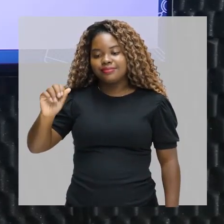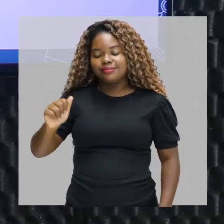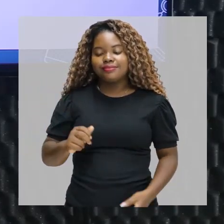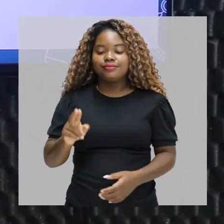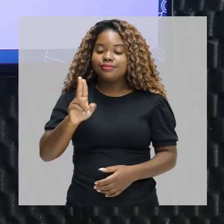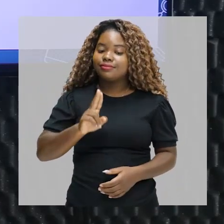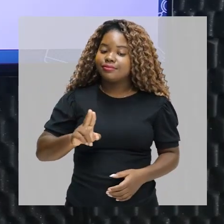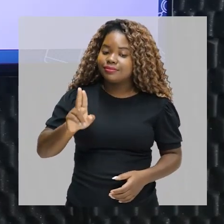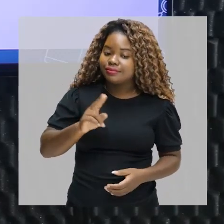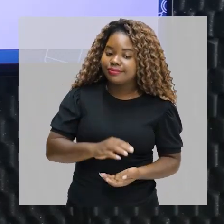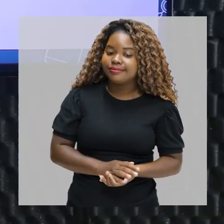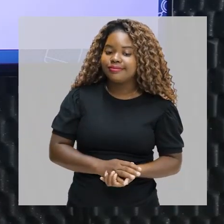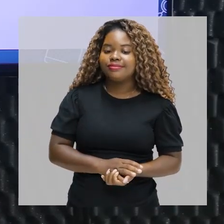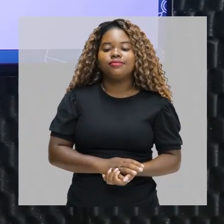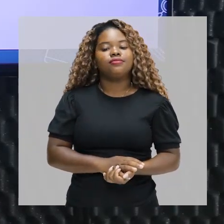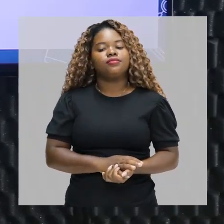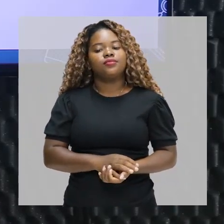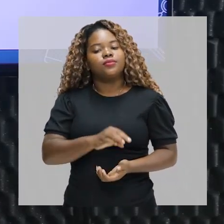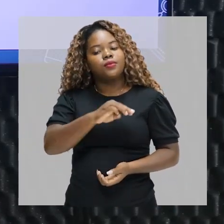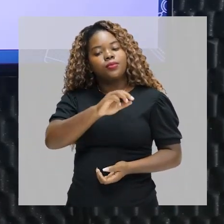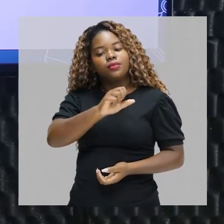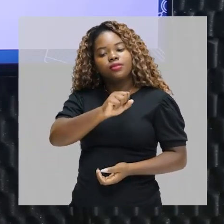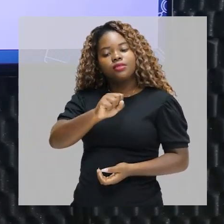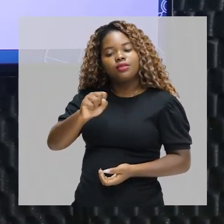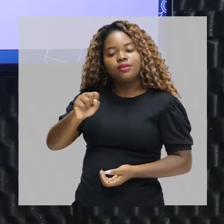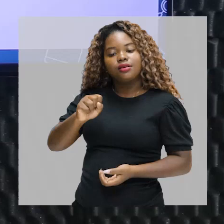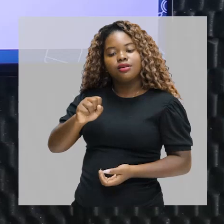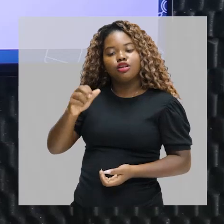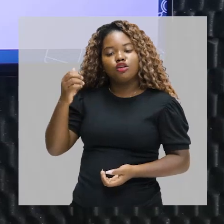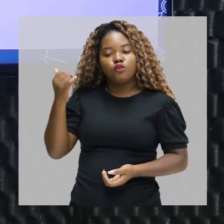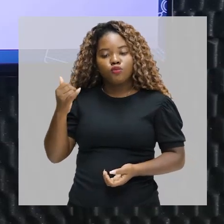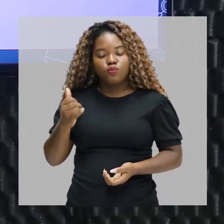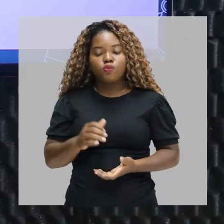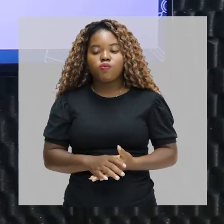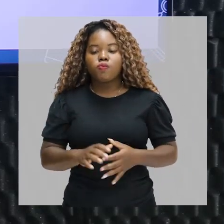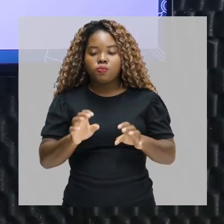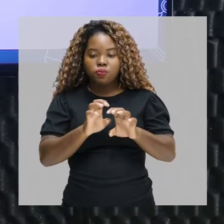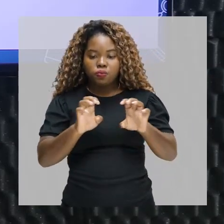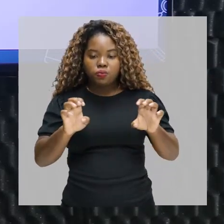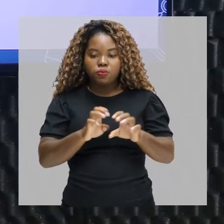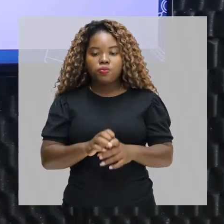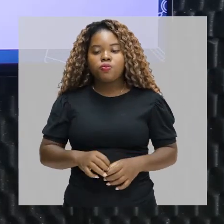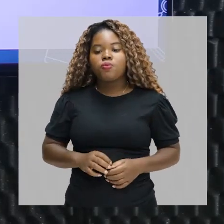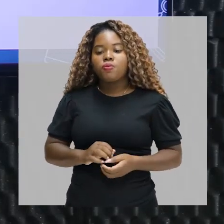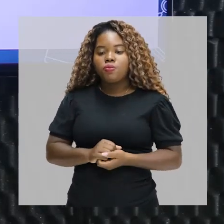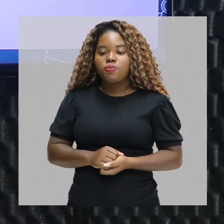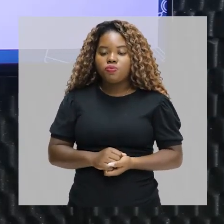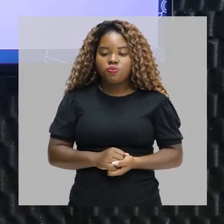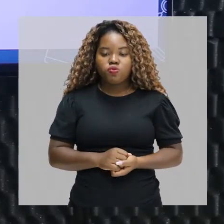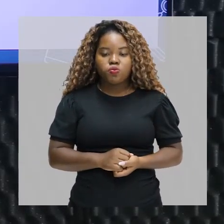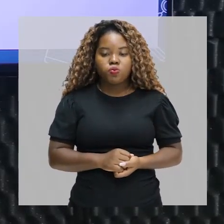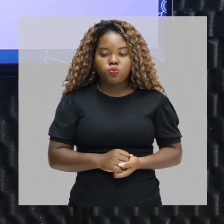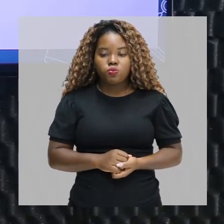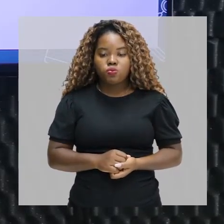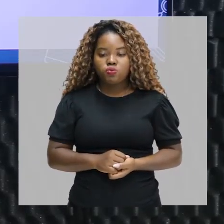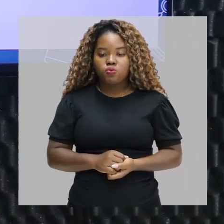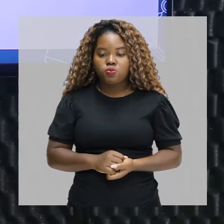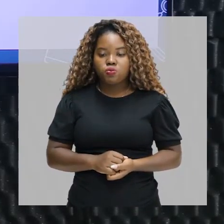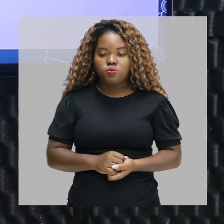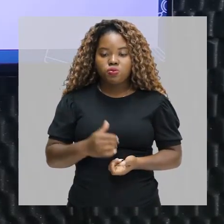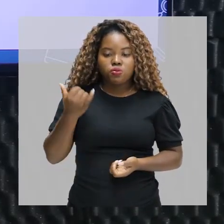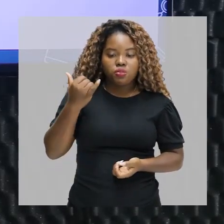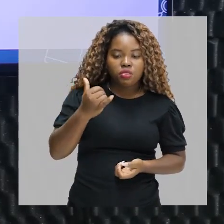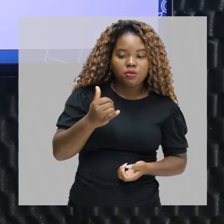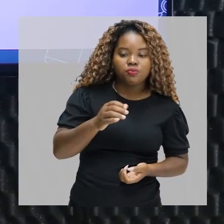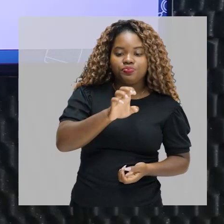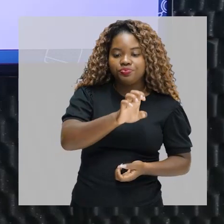na equivalência massa-energia, aquela famosa equação de Einstein, né, que é energia é igual a